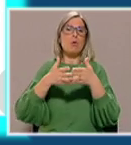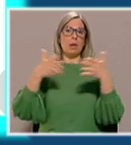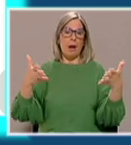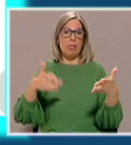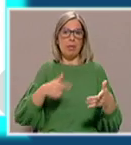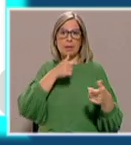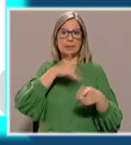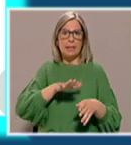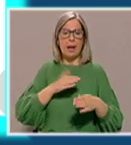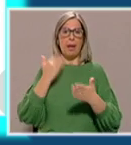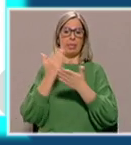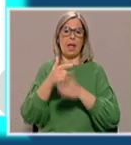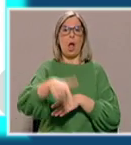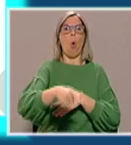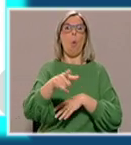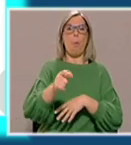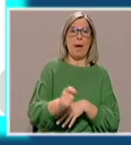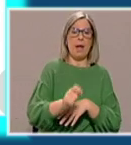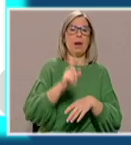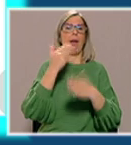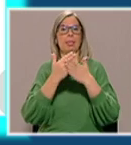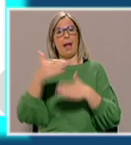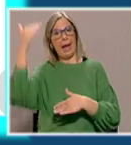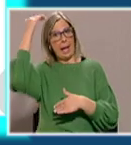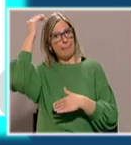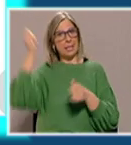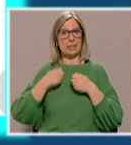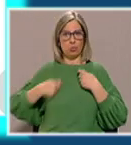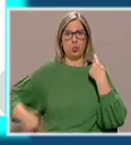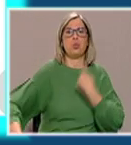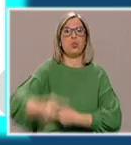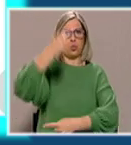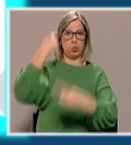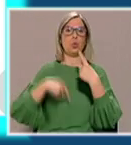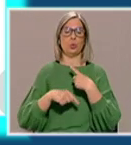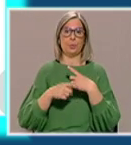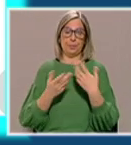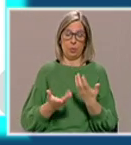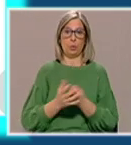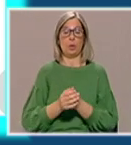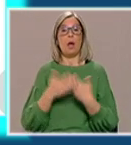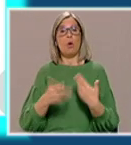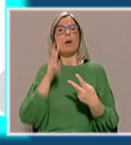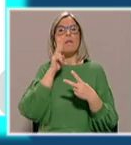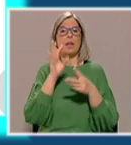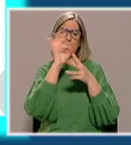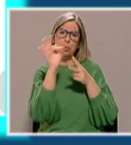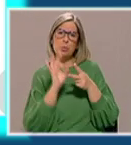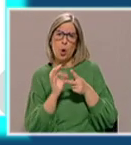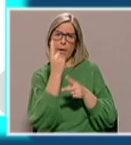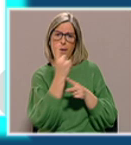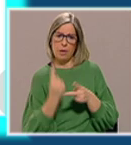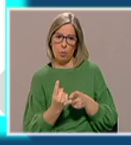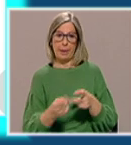até aos pés. Então, vendo agora um pouco cada uma delas, mais em pormenor. A circulação